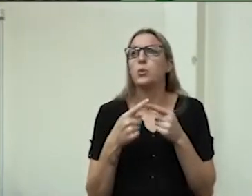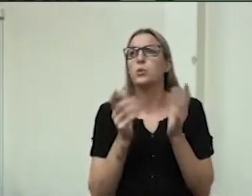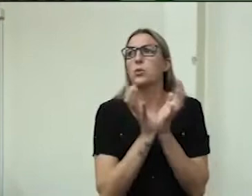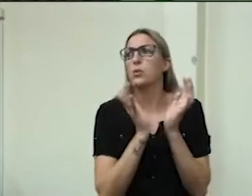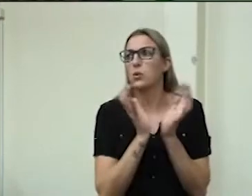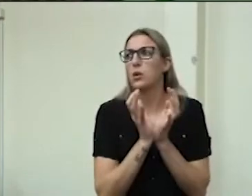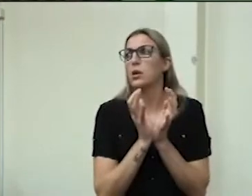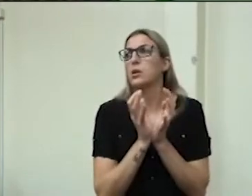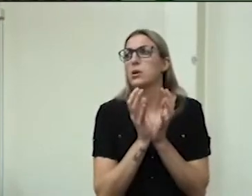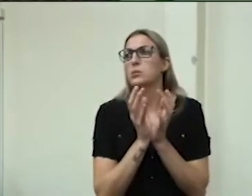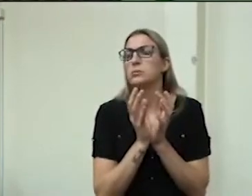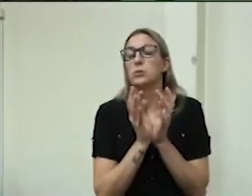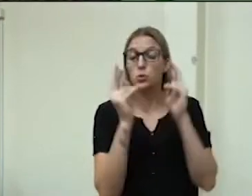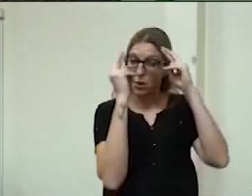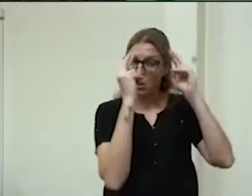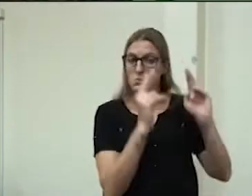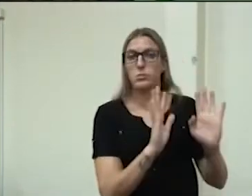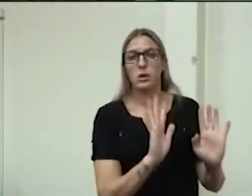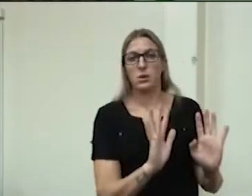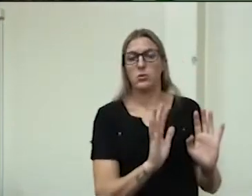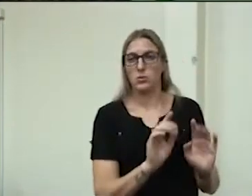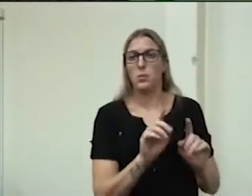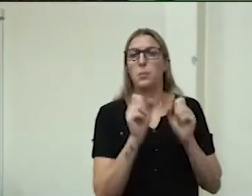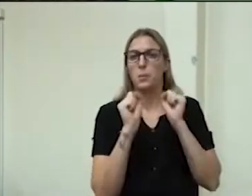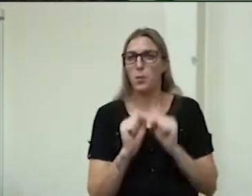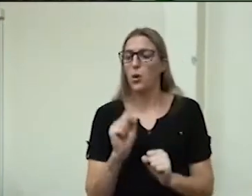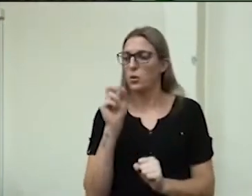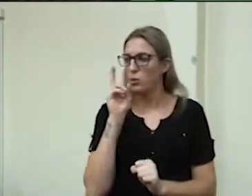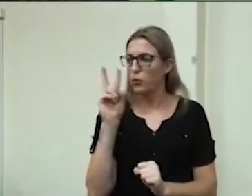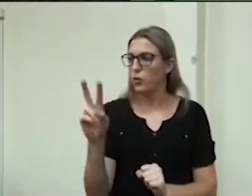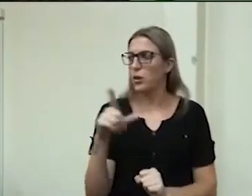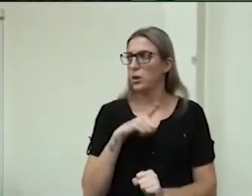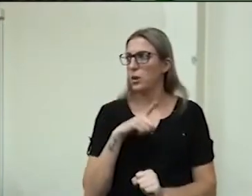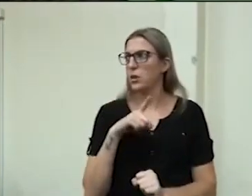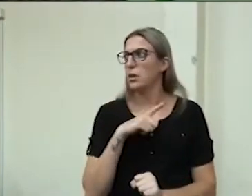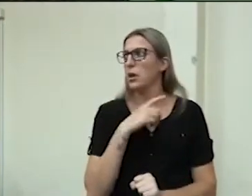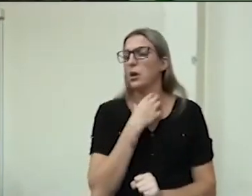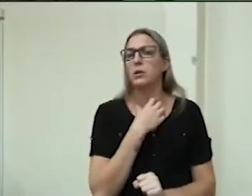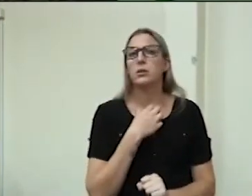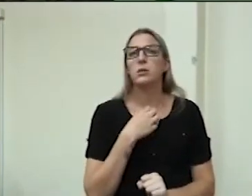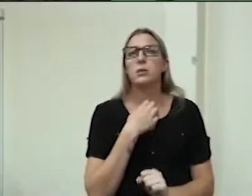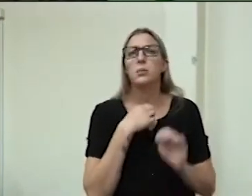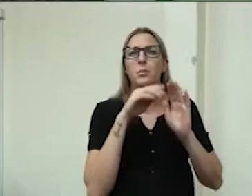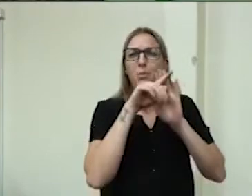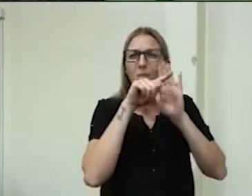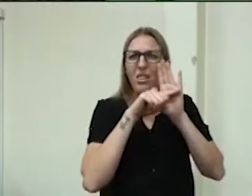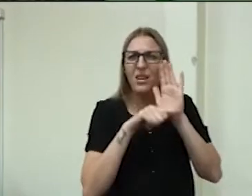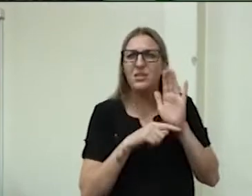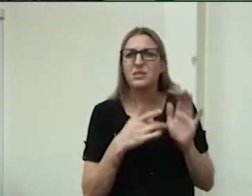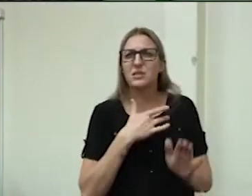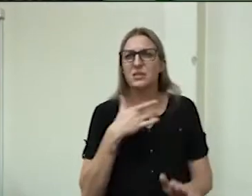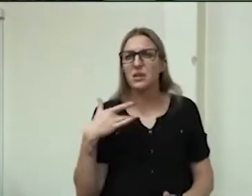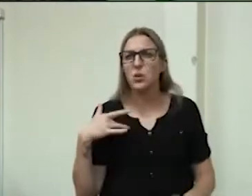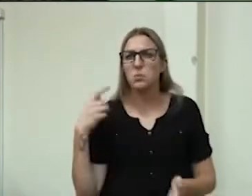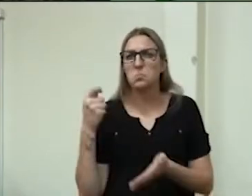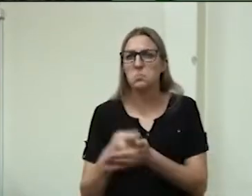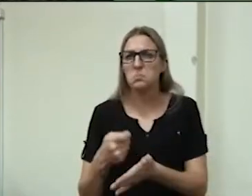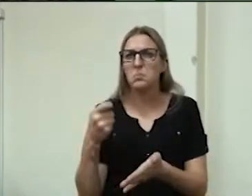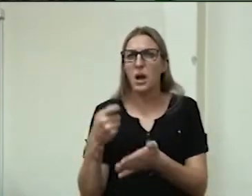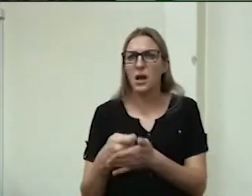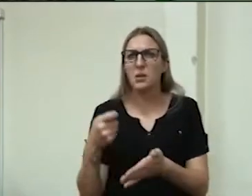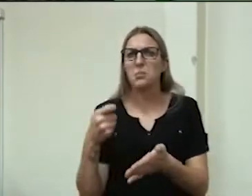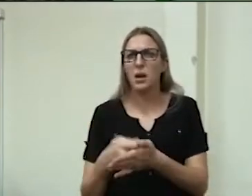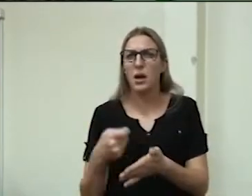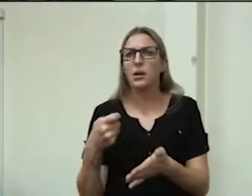colegas, com todo o respeito que eu tenho, podem ver, a gente tem plano de saúde, paga alto e tu liga e diz, eu não